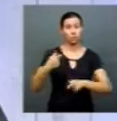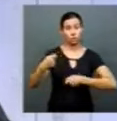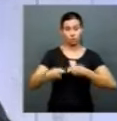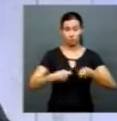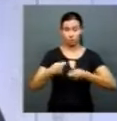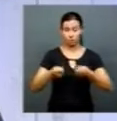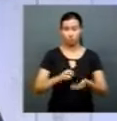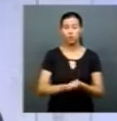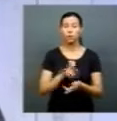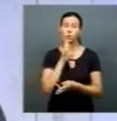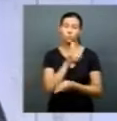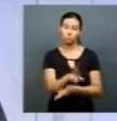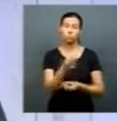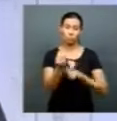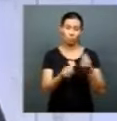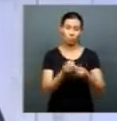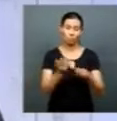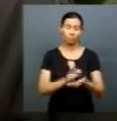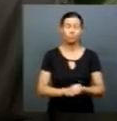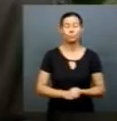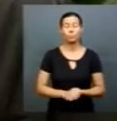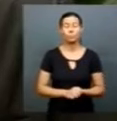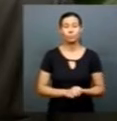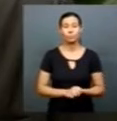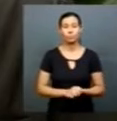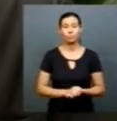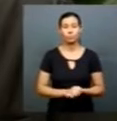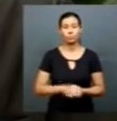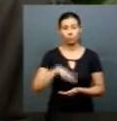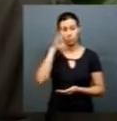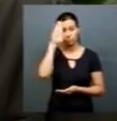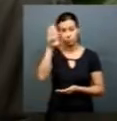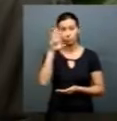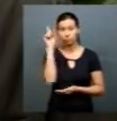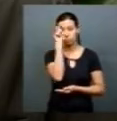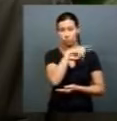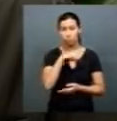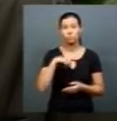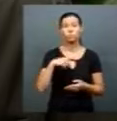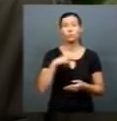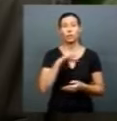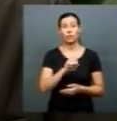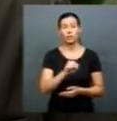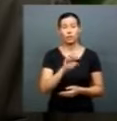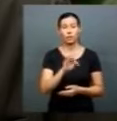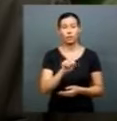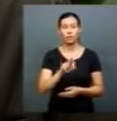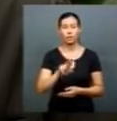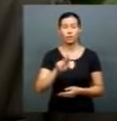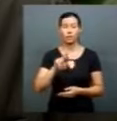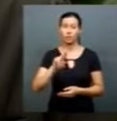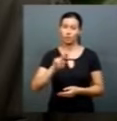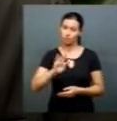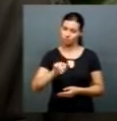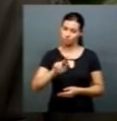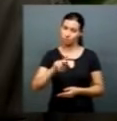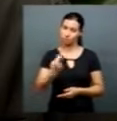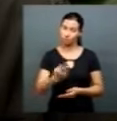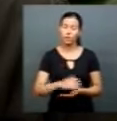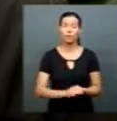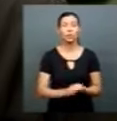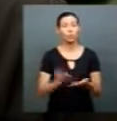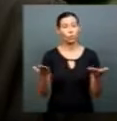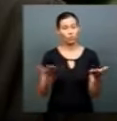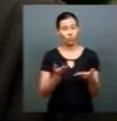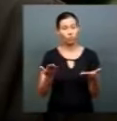negócios, responde para a gente. O principal desafio para uma startup sobreviver à enorme mortalidade